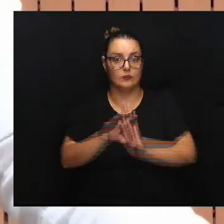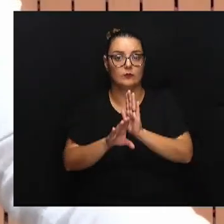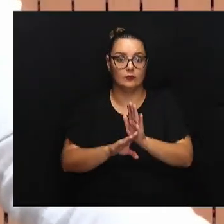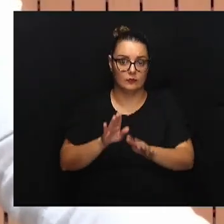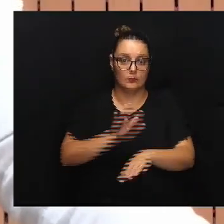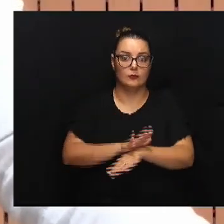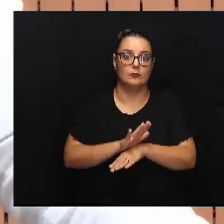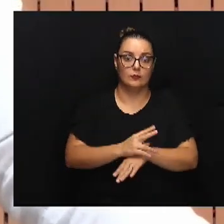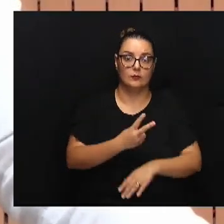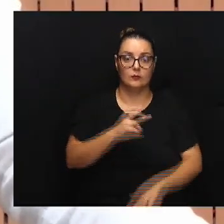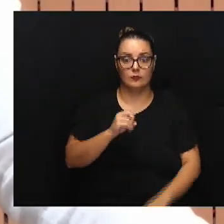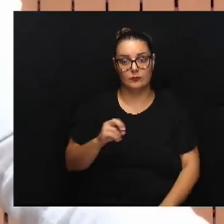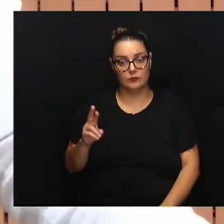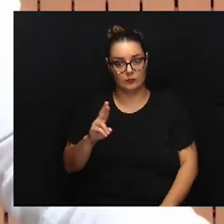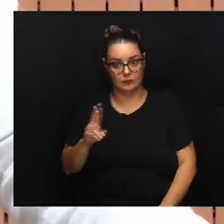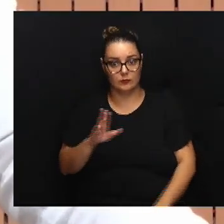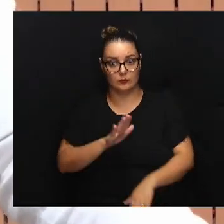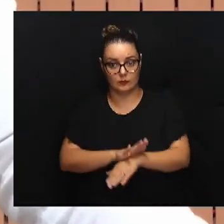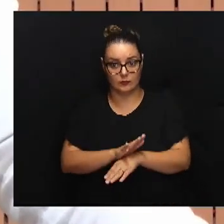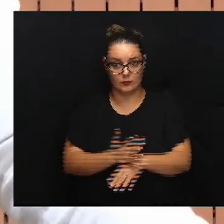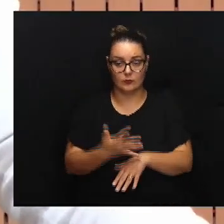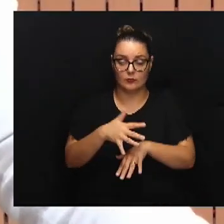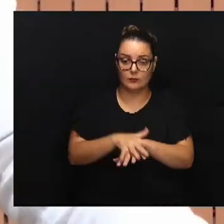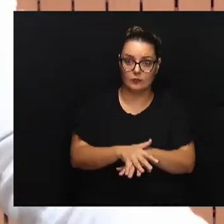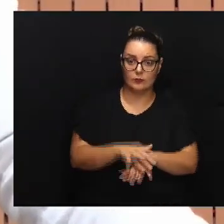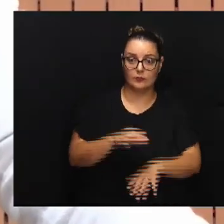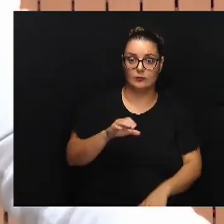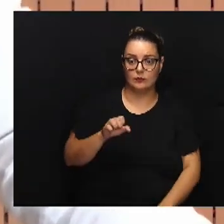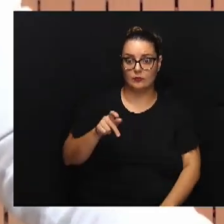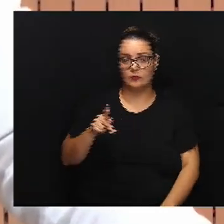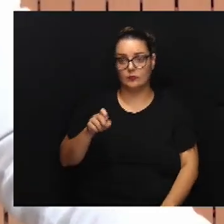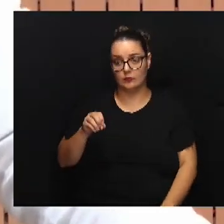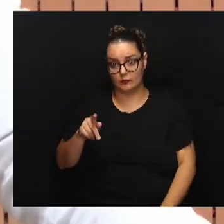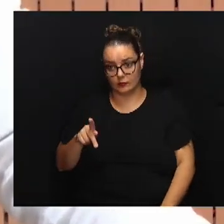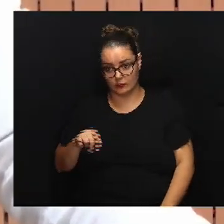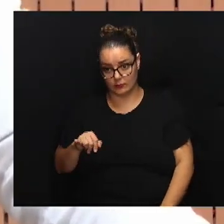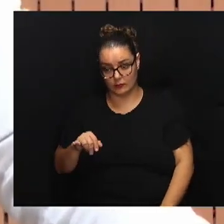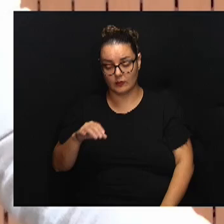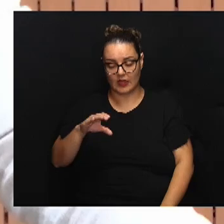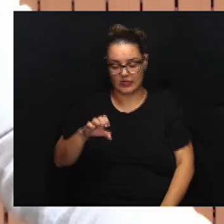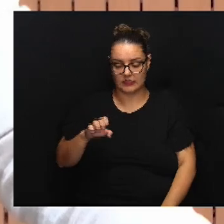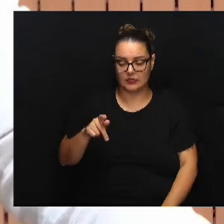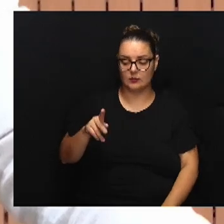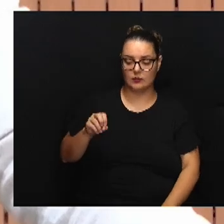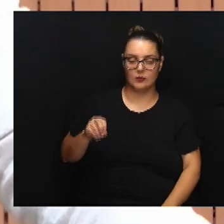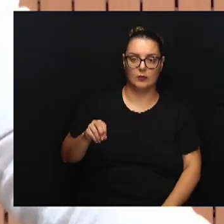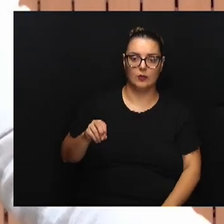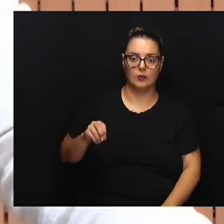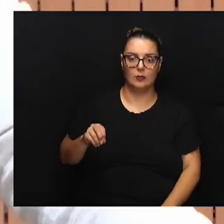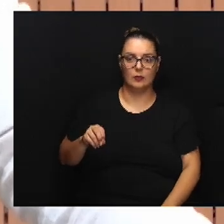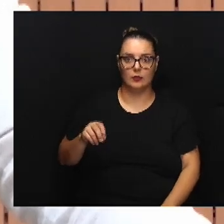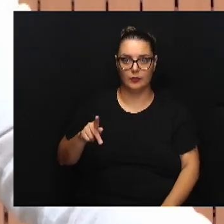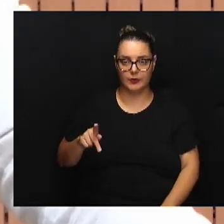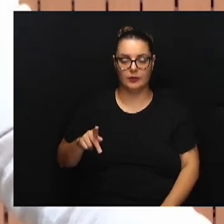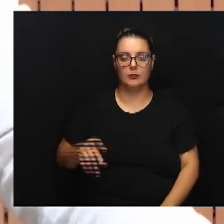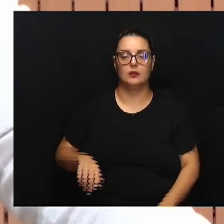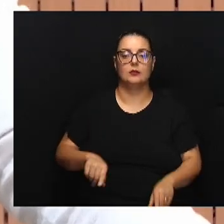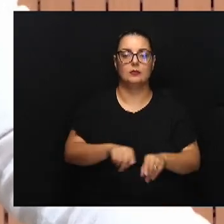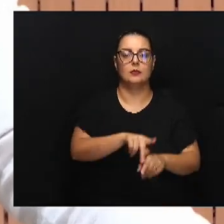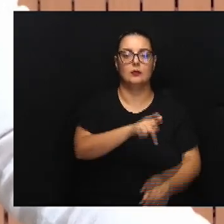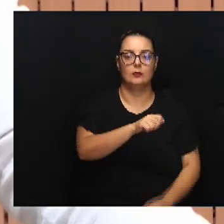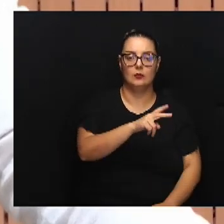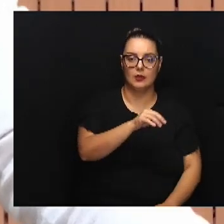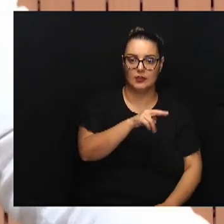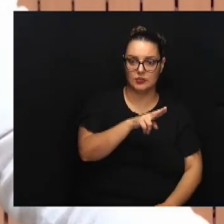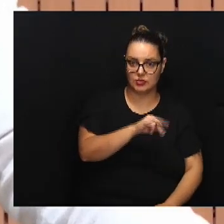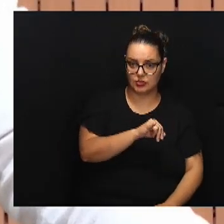nós incorporamos isso, tanto para o CEPOP, quanto para o Partiu IFE, né? O Partiu IFE, os 26